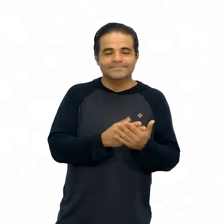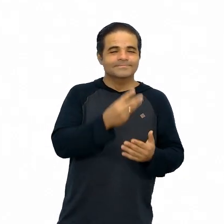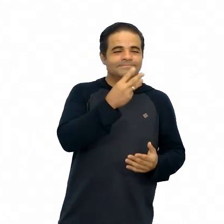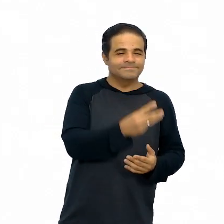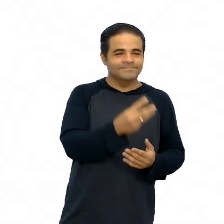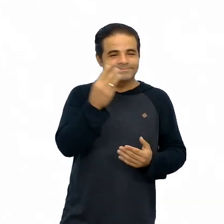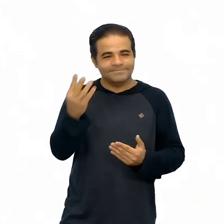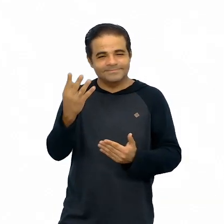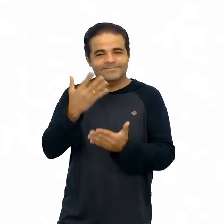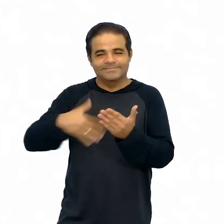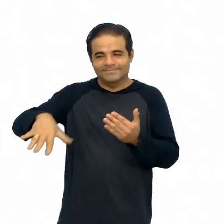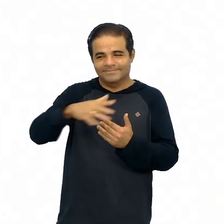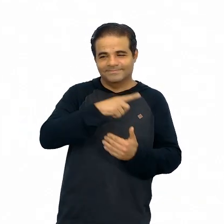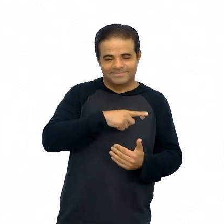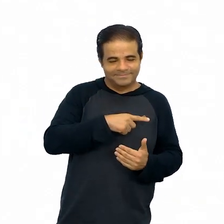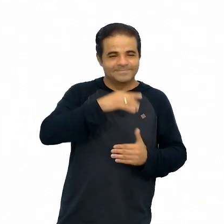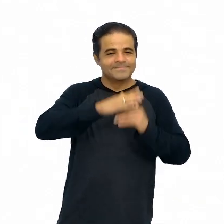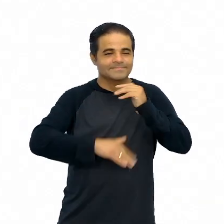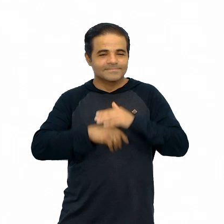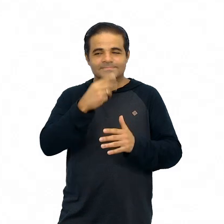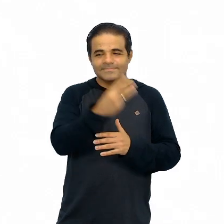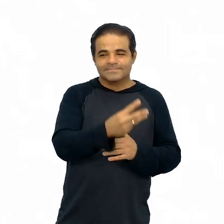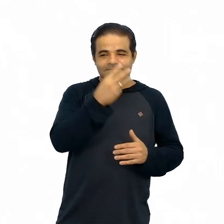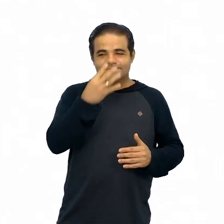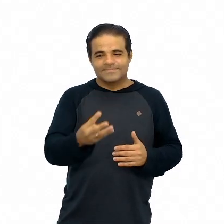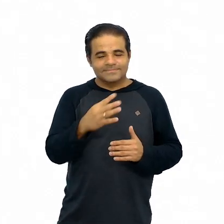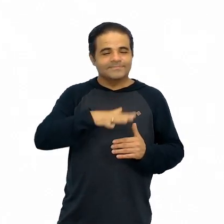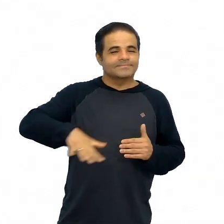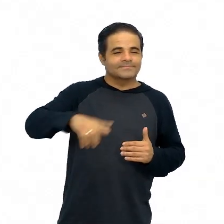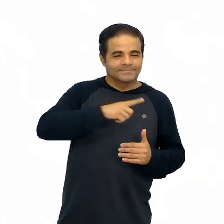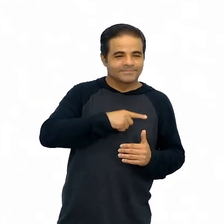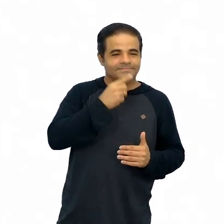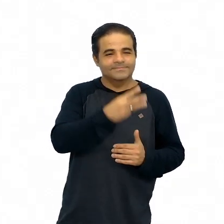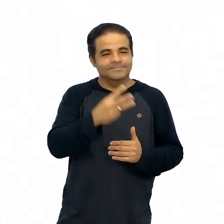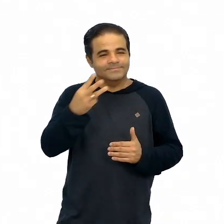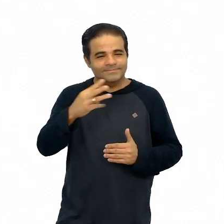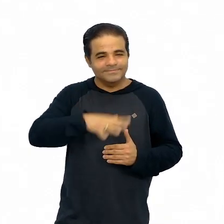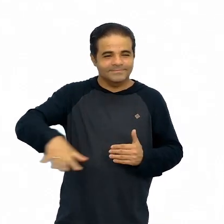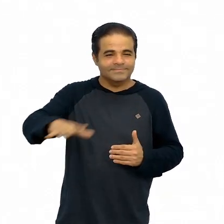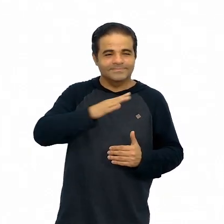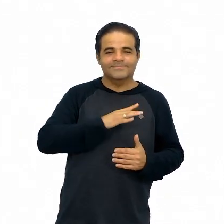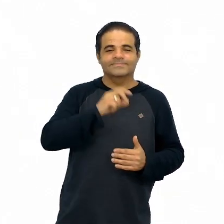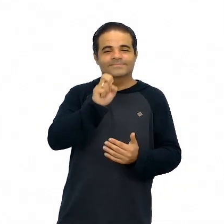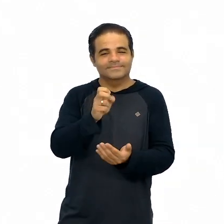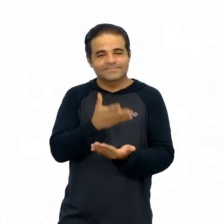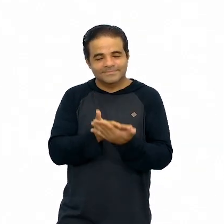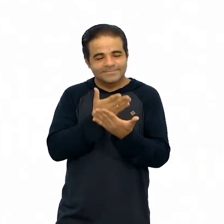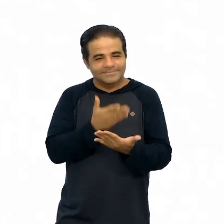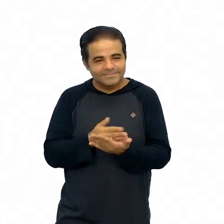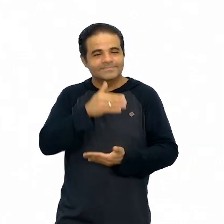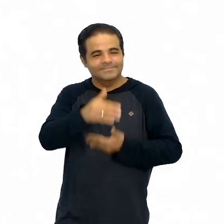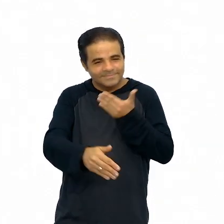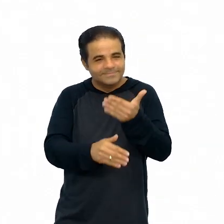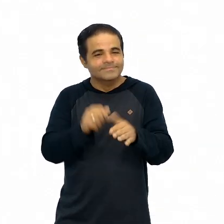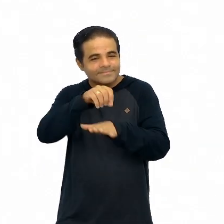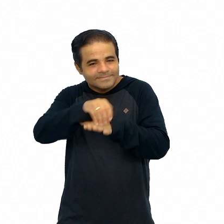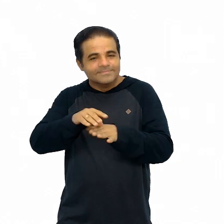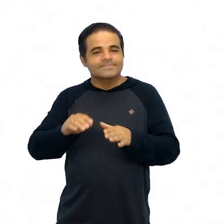3 e 4 traz esse estudo já no plano cartesiano, com a aplicação do teorema de